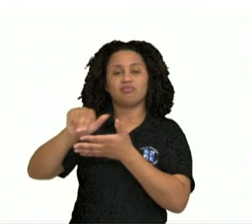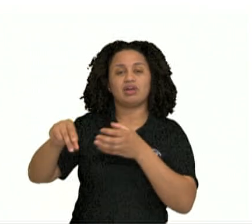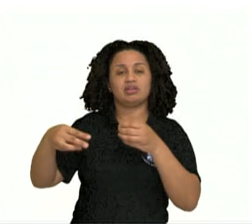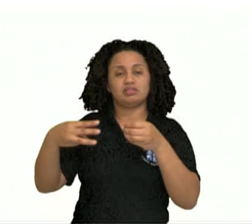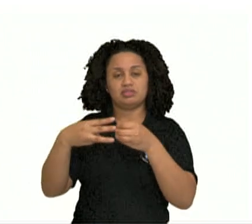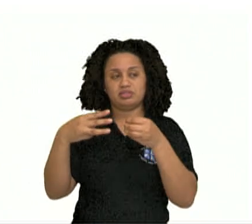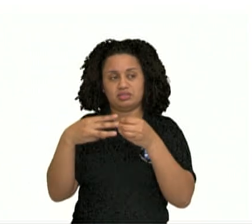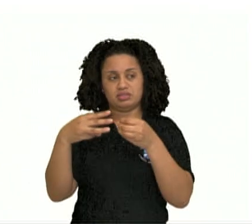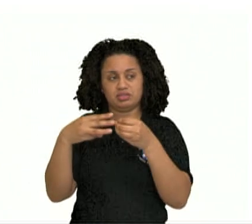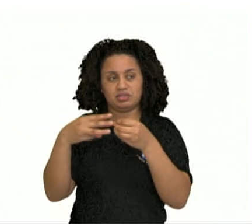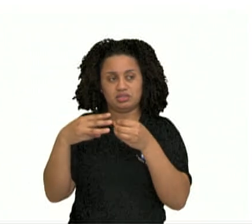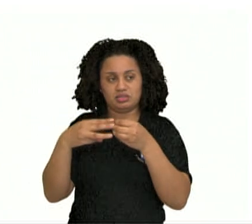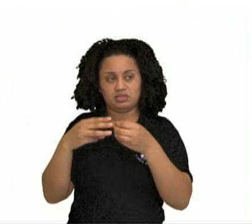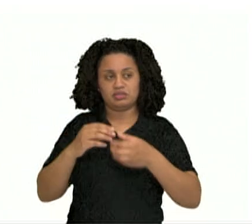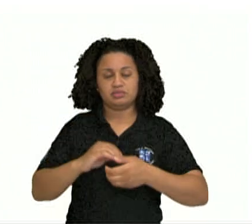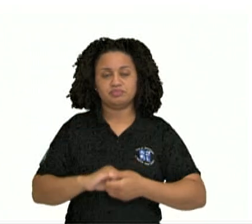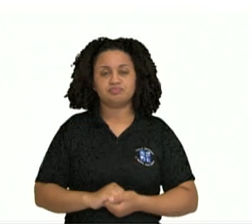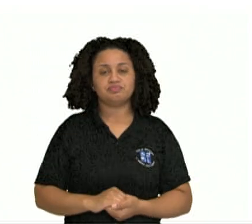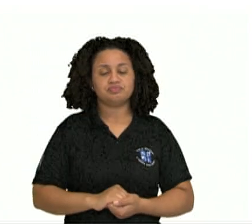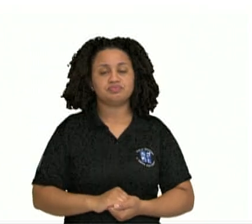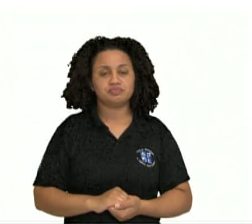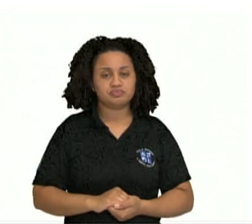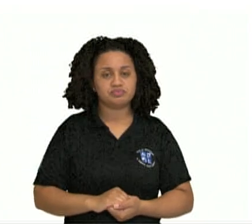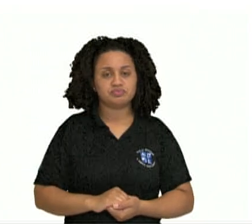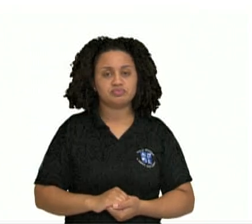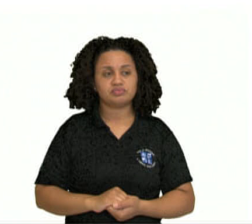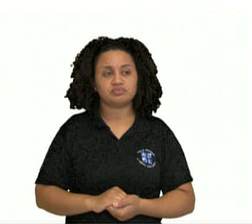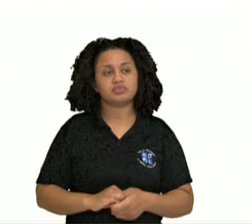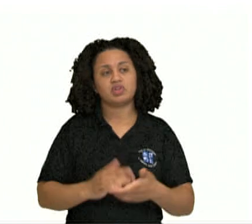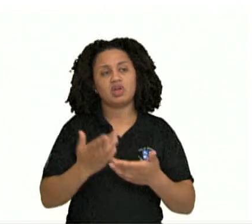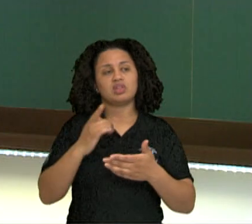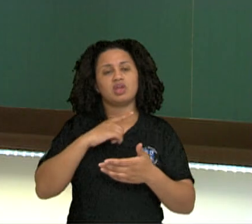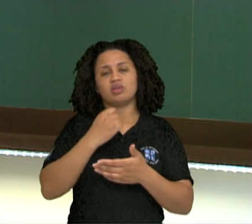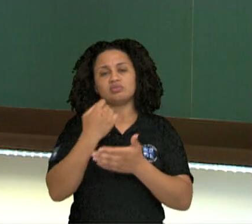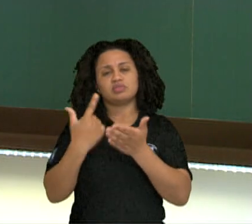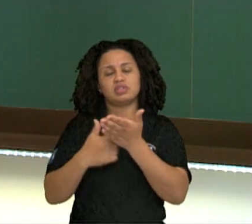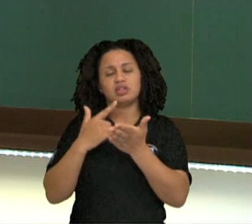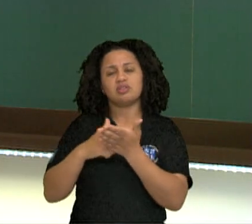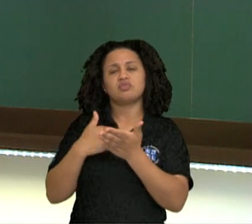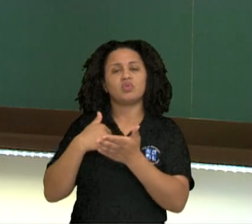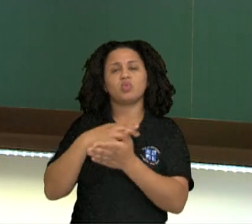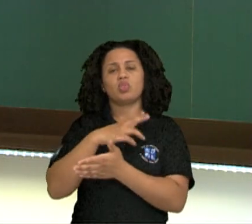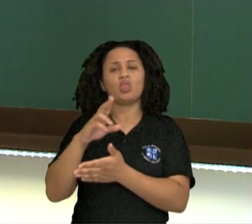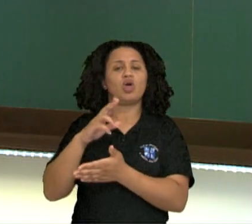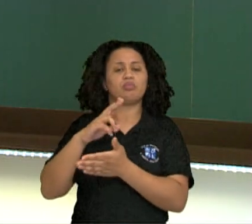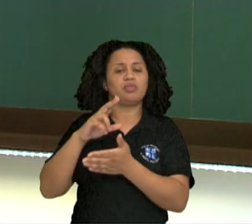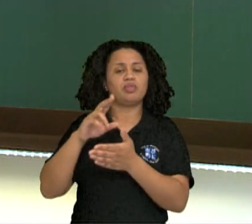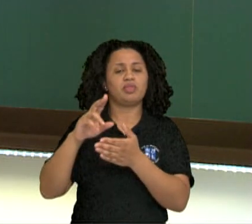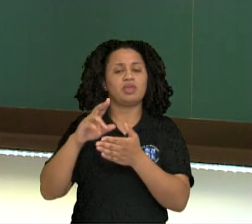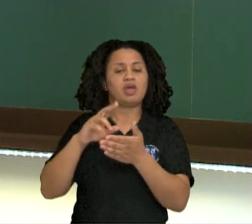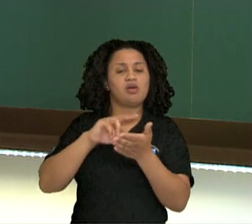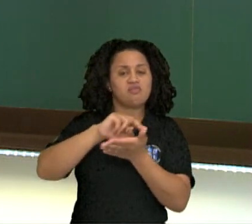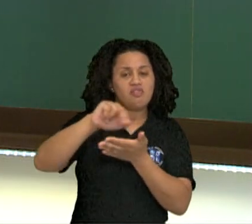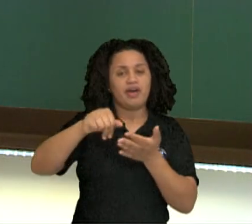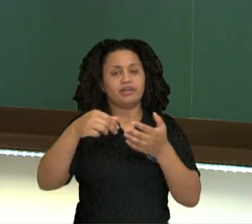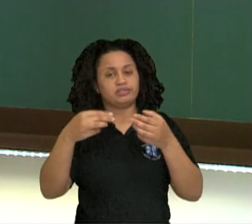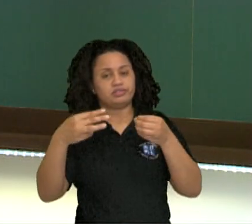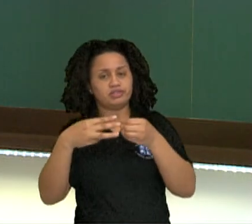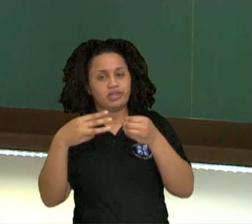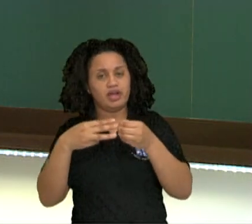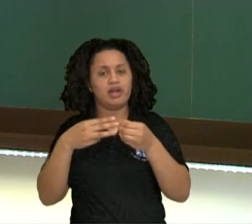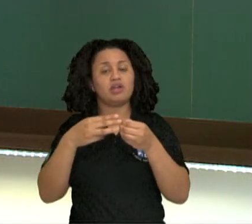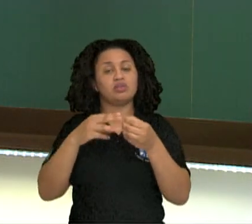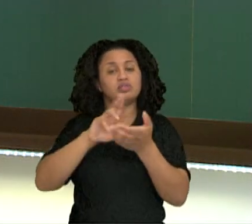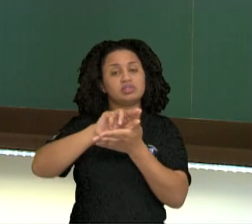única célula e os pluricelulares também chamado em alguns livros de multicelulares são formados por várias células temos a